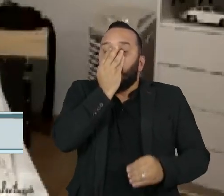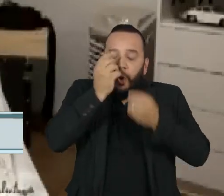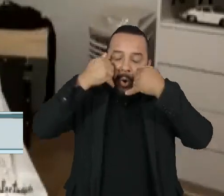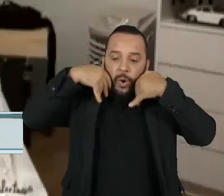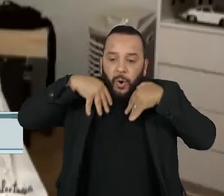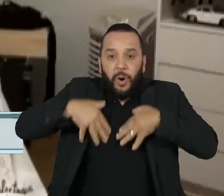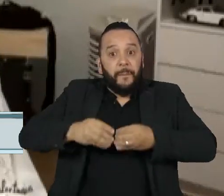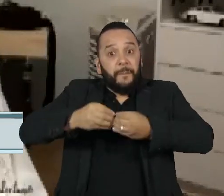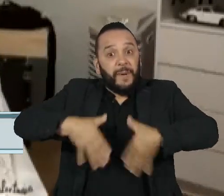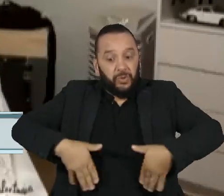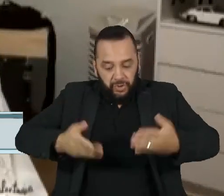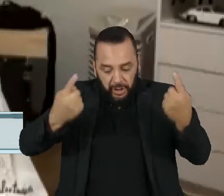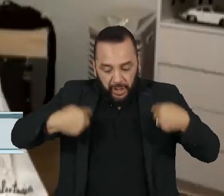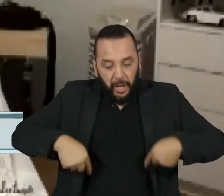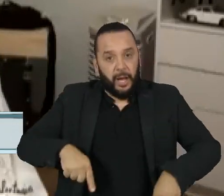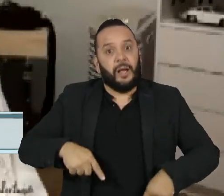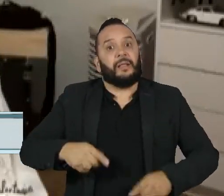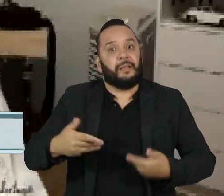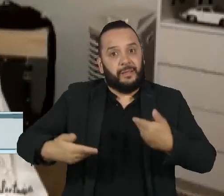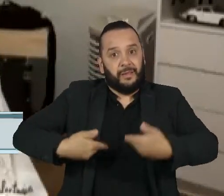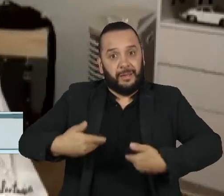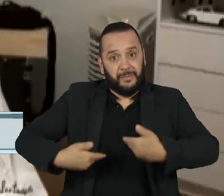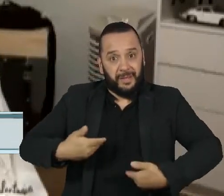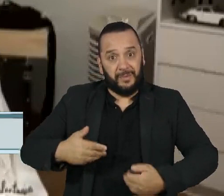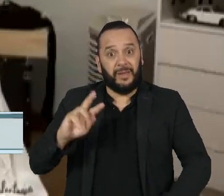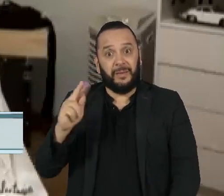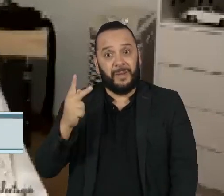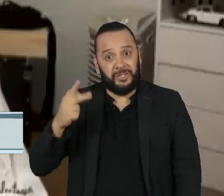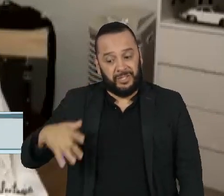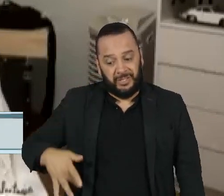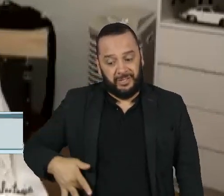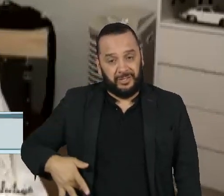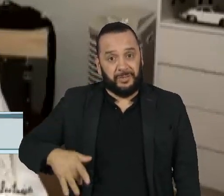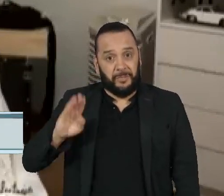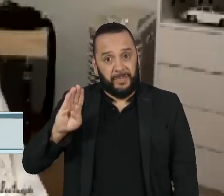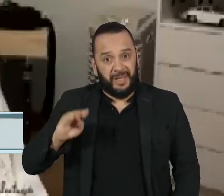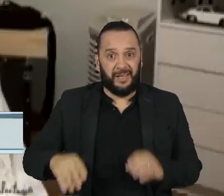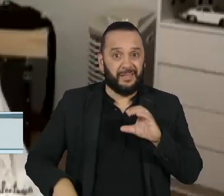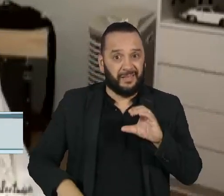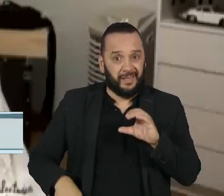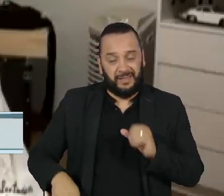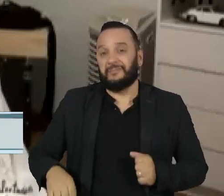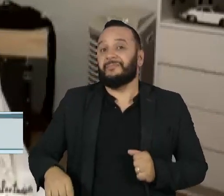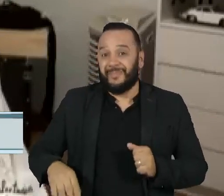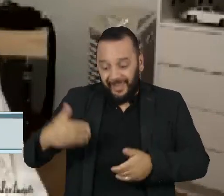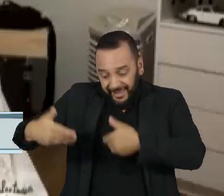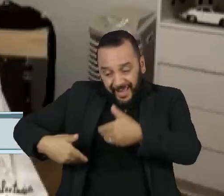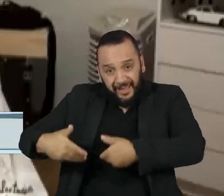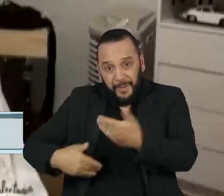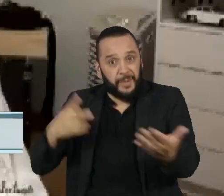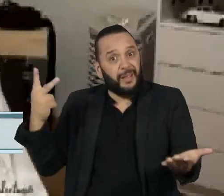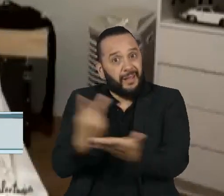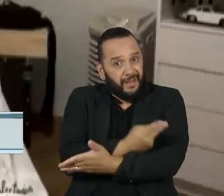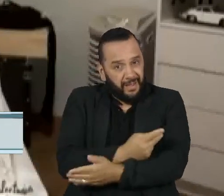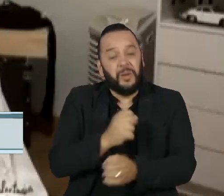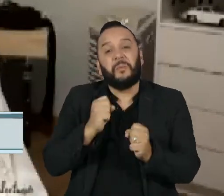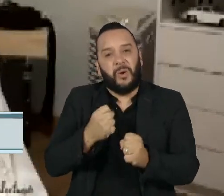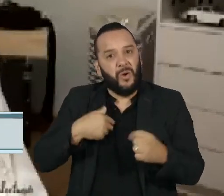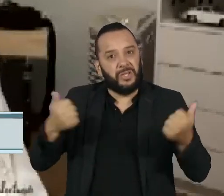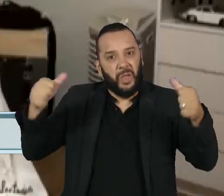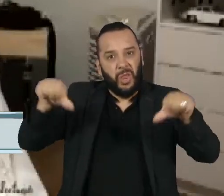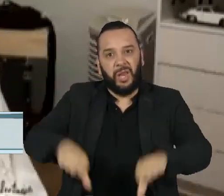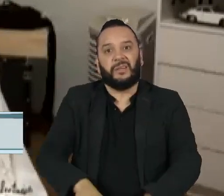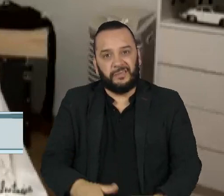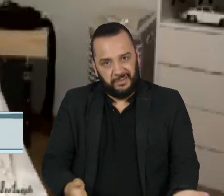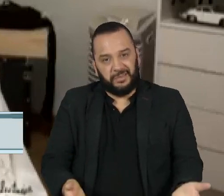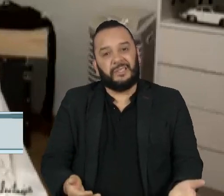seu tratamento e um paciente com hepatite B ou com hepatite C não tratado adequadamente pode evoluir para os estágios finais da